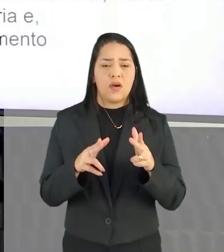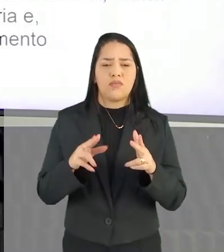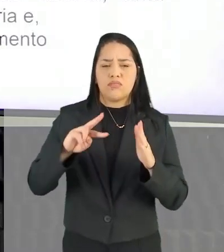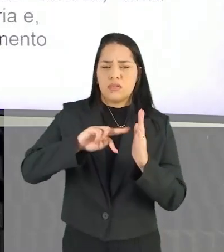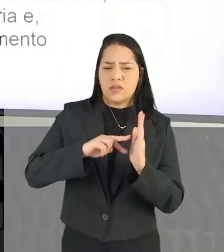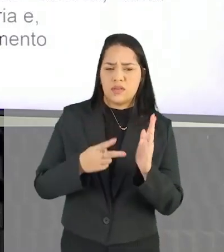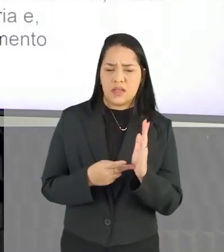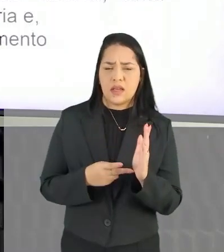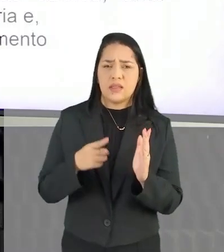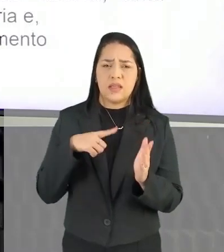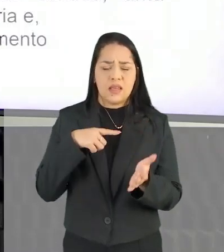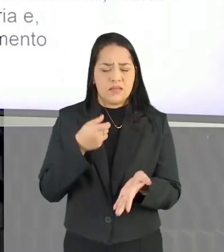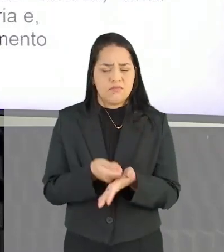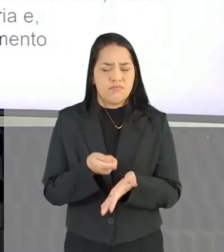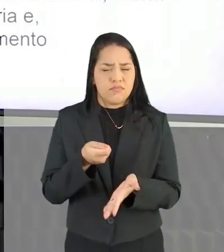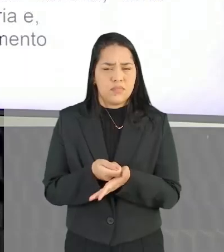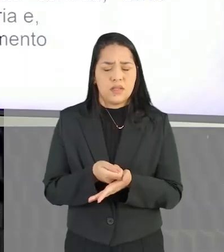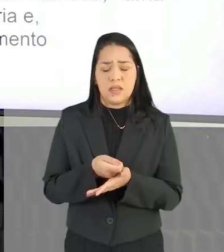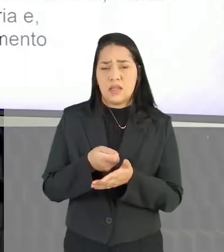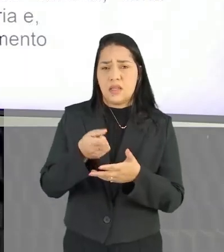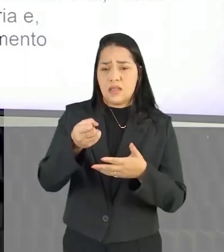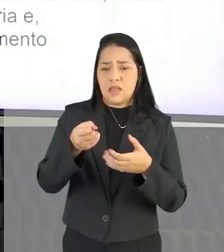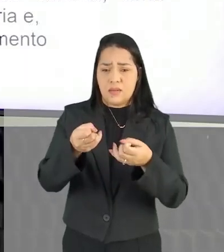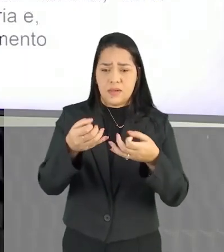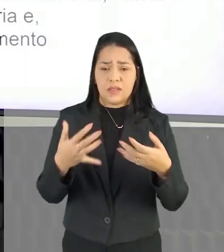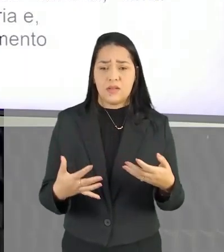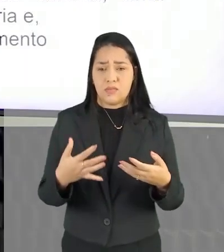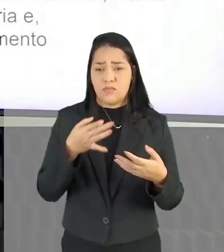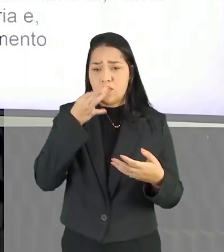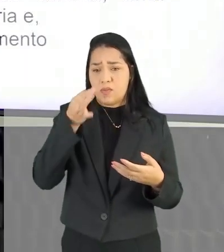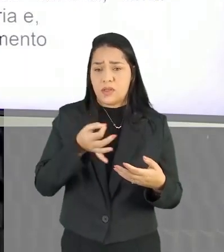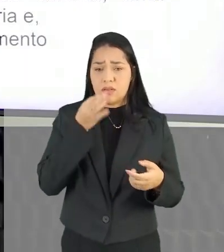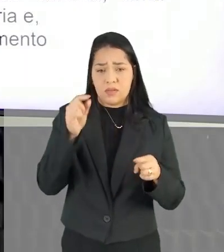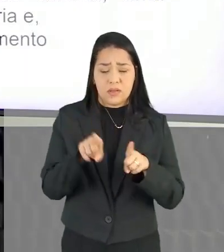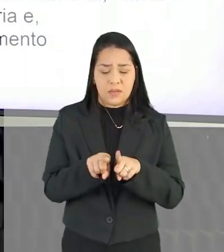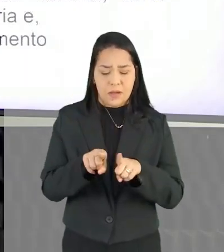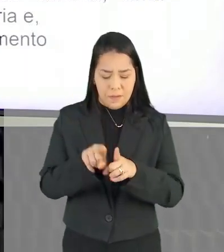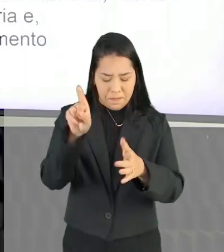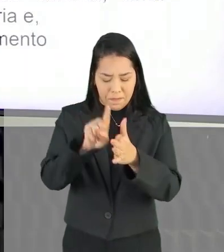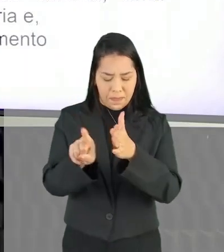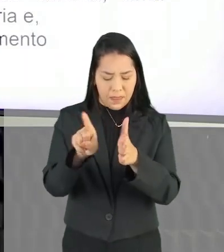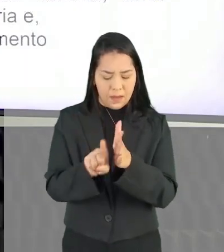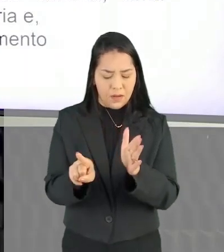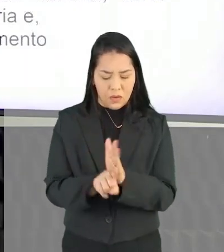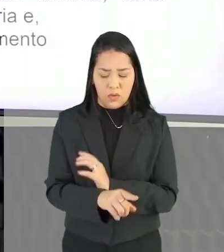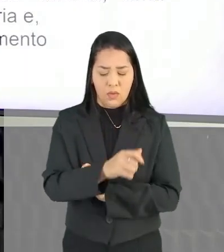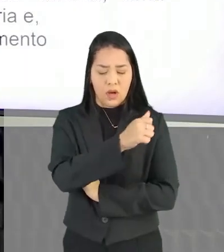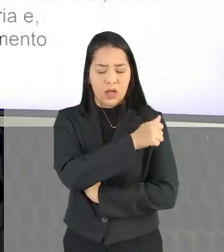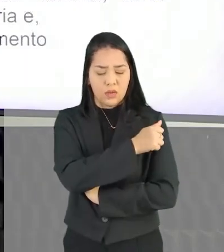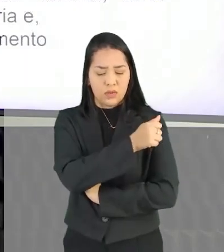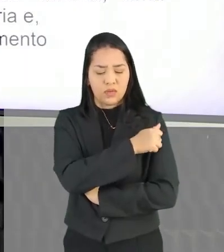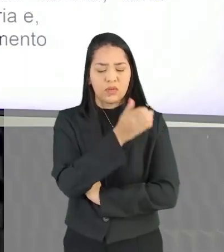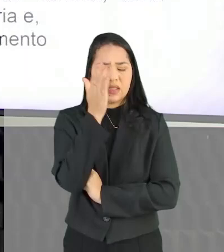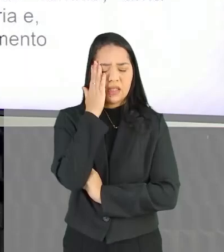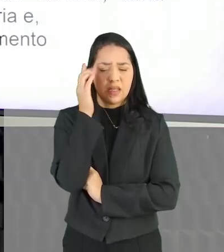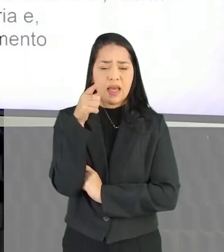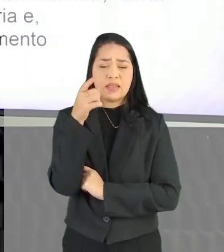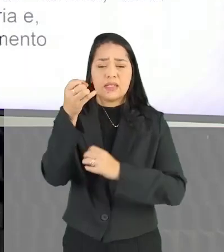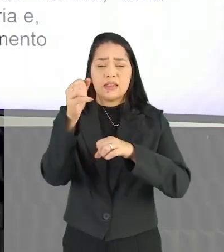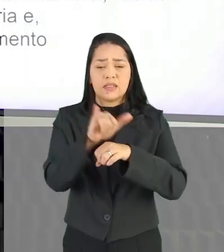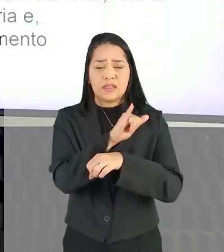sentido. Cobra interpretação textual e, principalmente, fazendo perguntas para o aluno interpretar essas